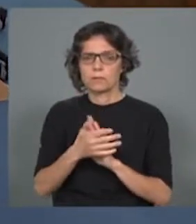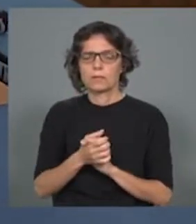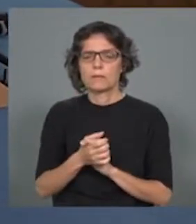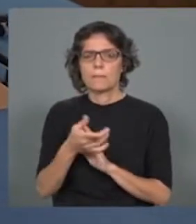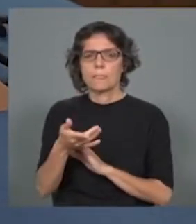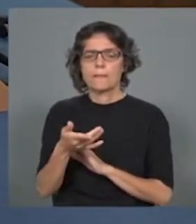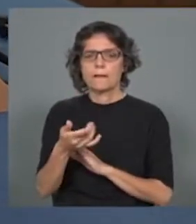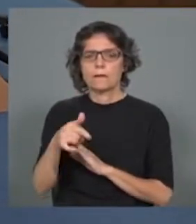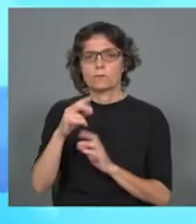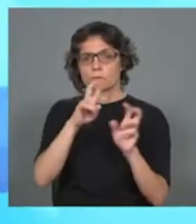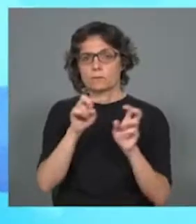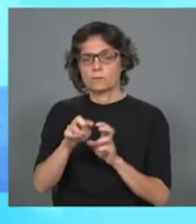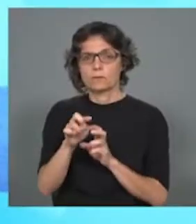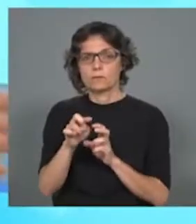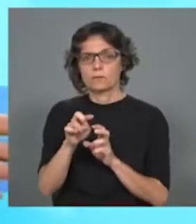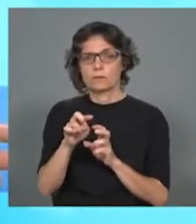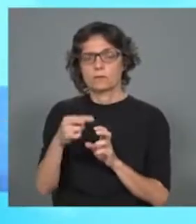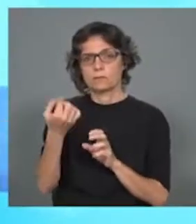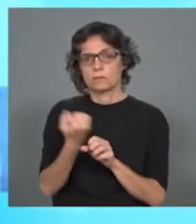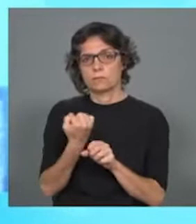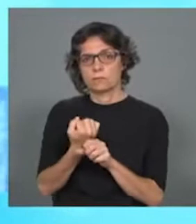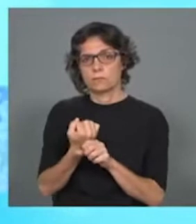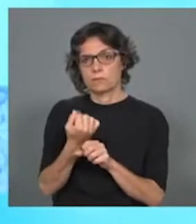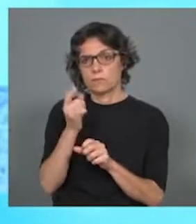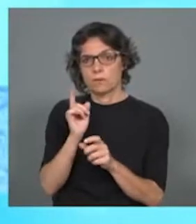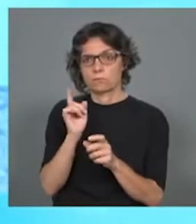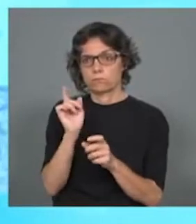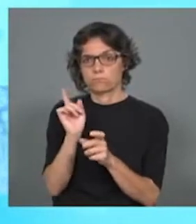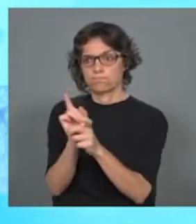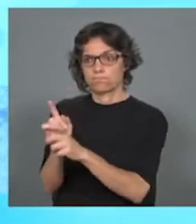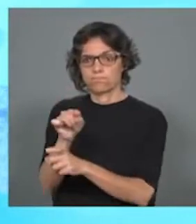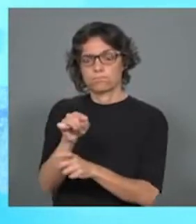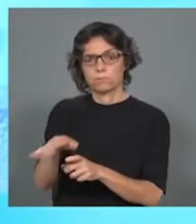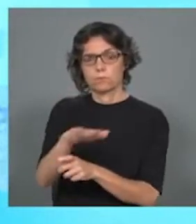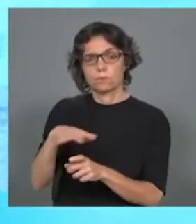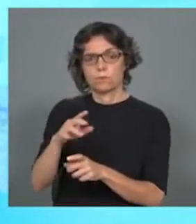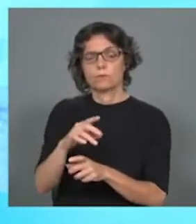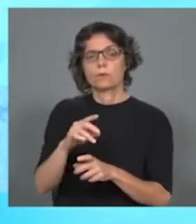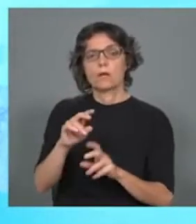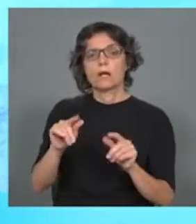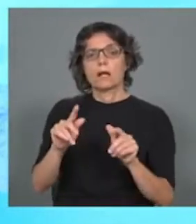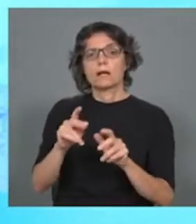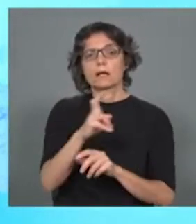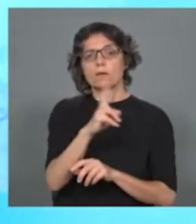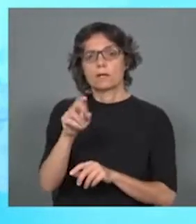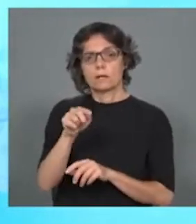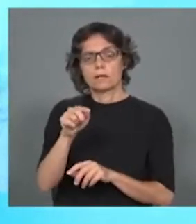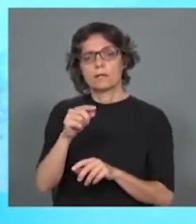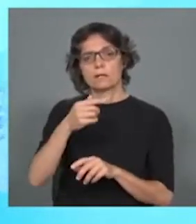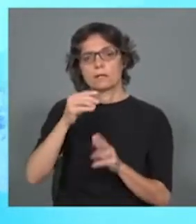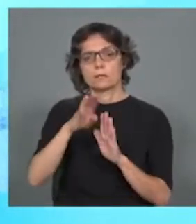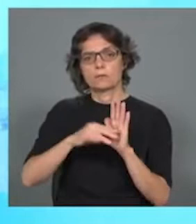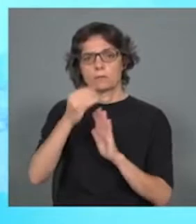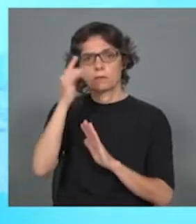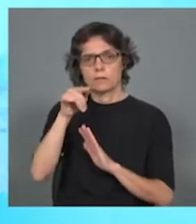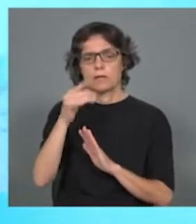um tema que trazemos aqui depois de uma ação no terreno, levada a cabo pela Rádio Renascença, no programa da manhã, mas que